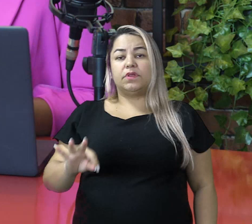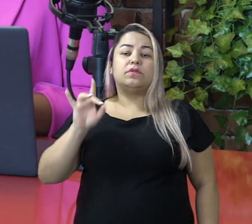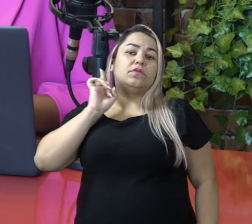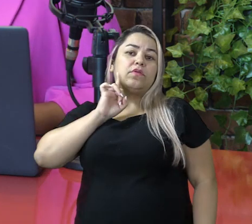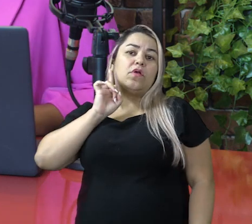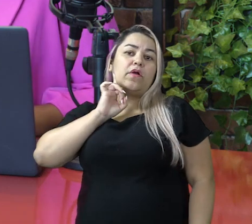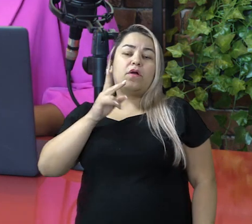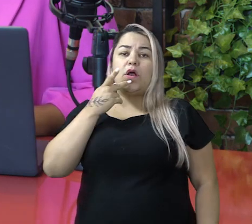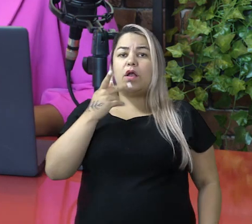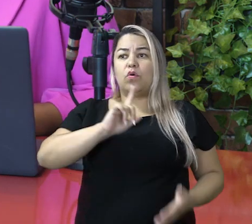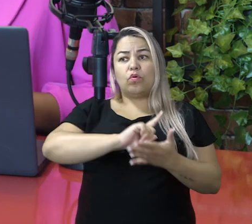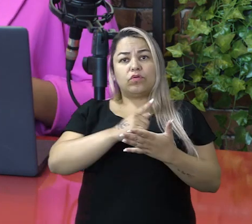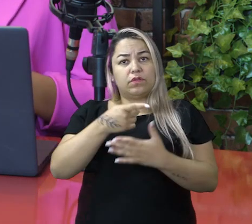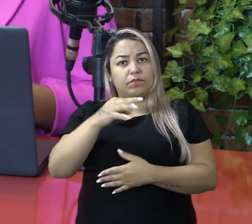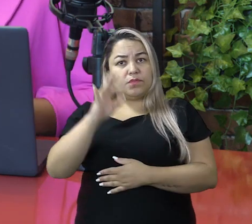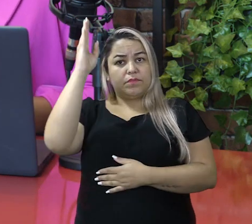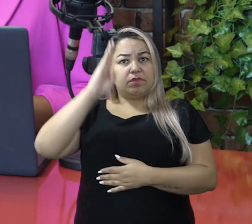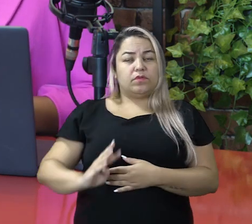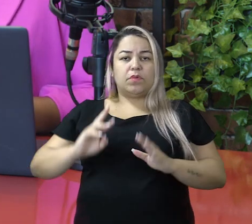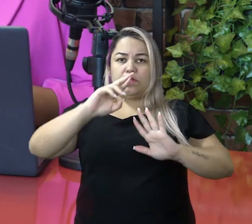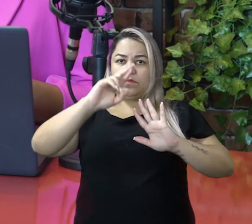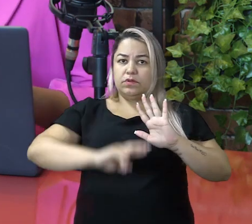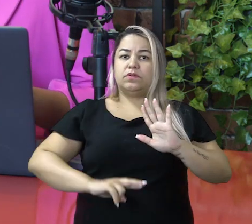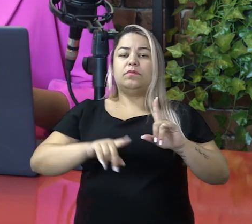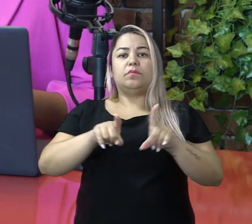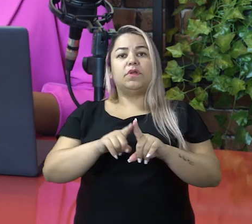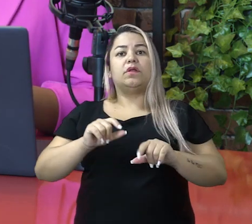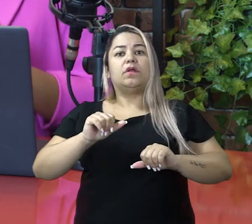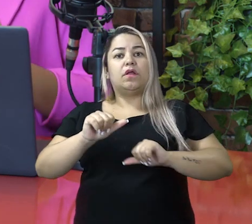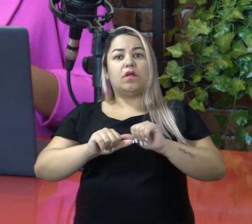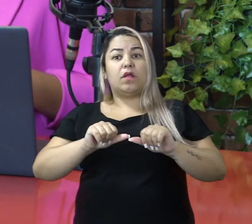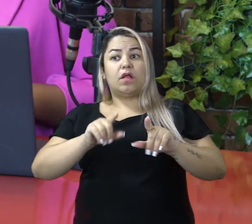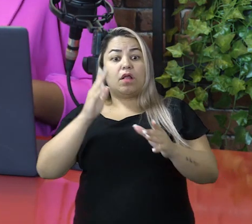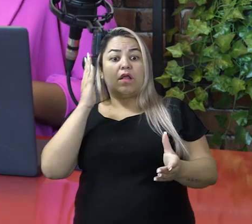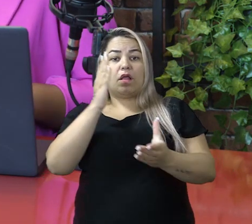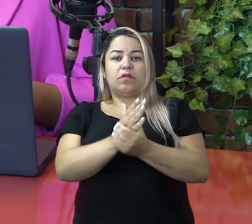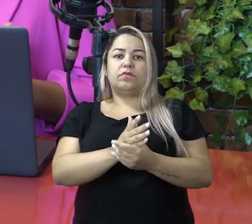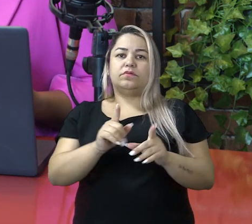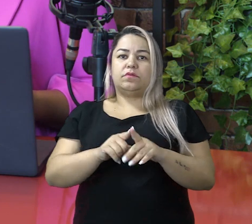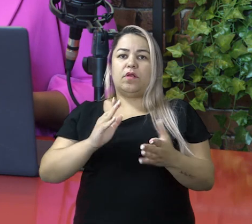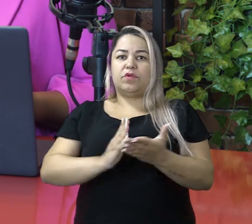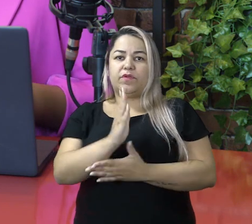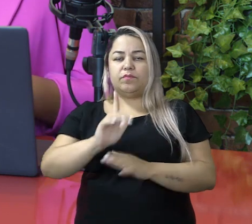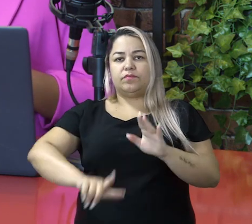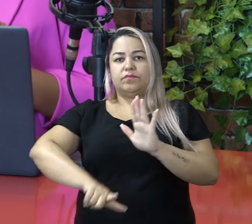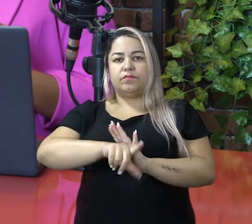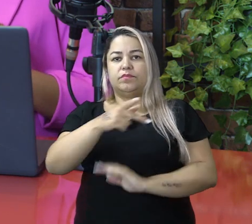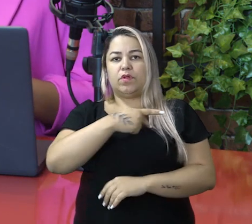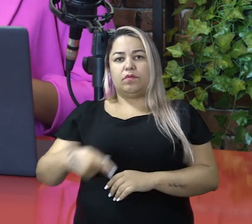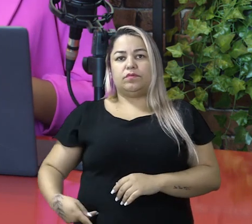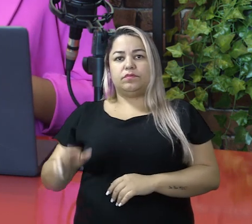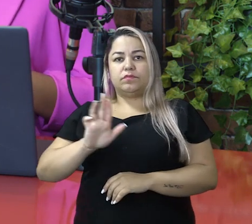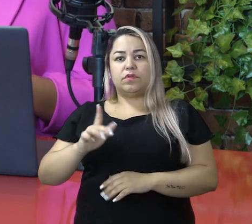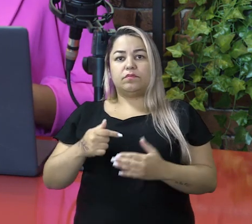PT de Minas Gerais, falou ao jornal PT Brasil sobre a regulamentação da reforma tributária, sancionada pelo presidente